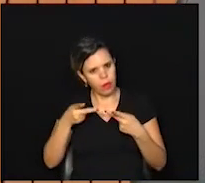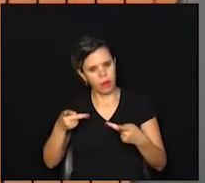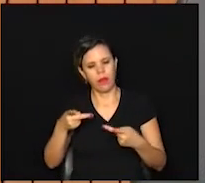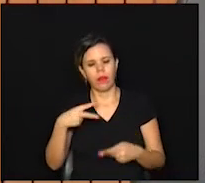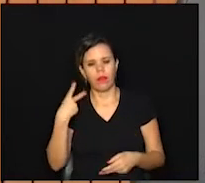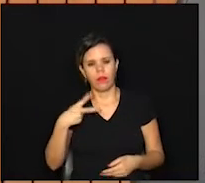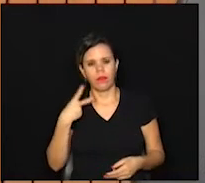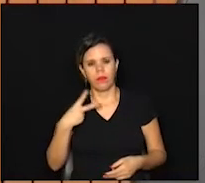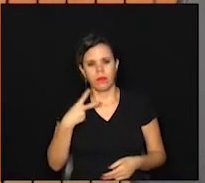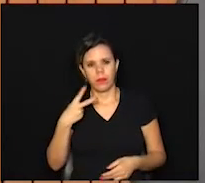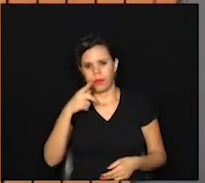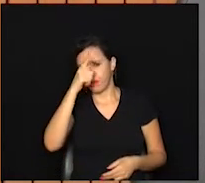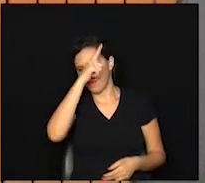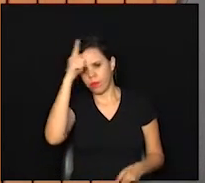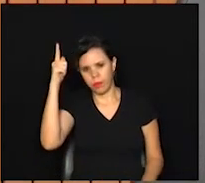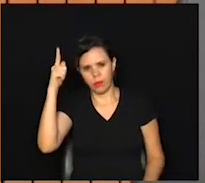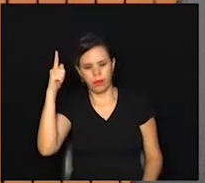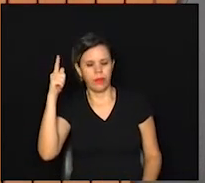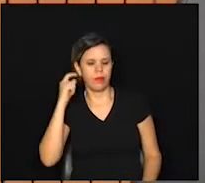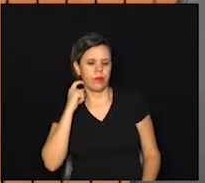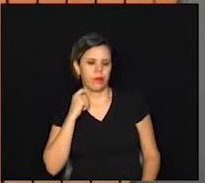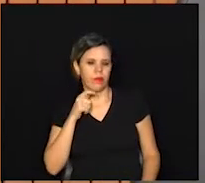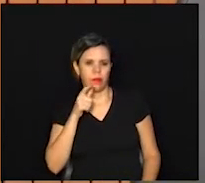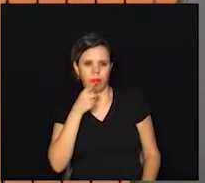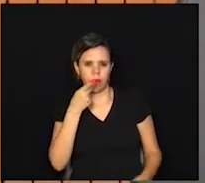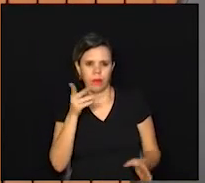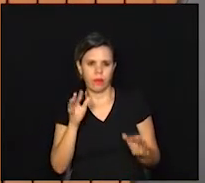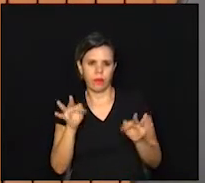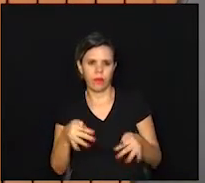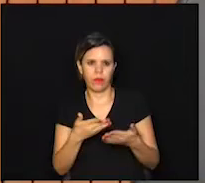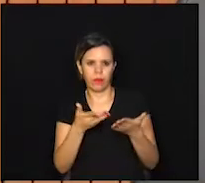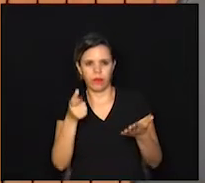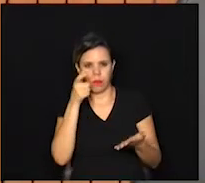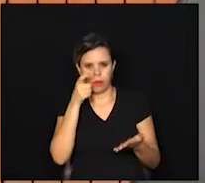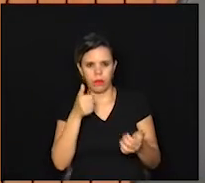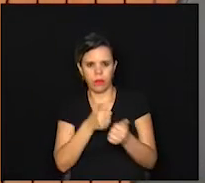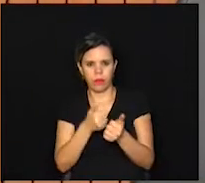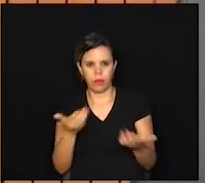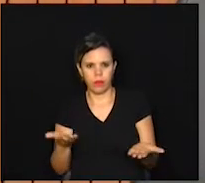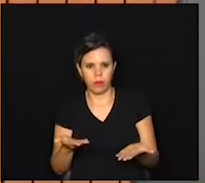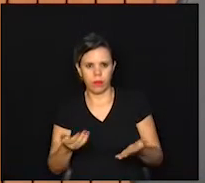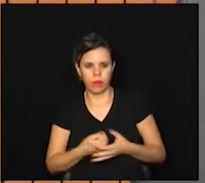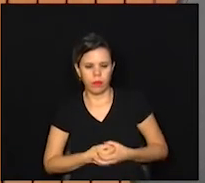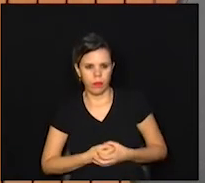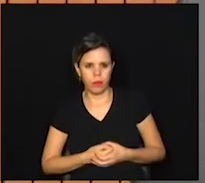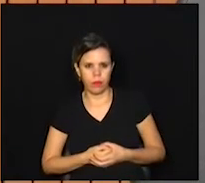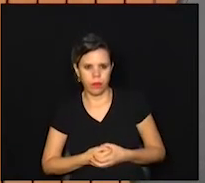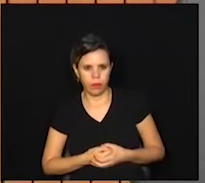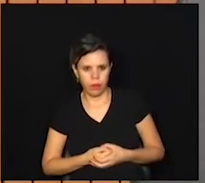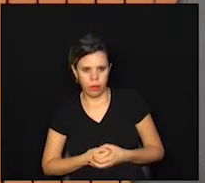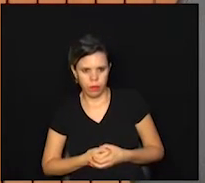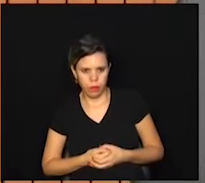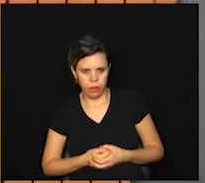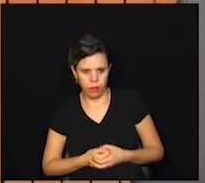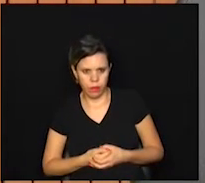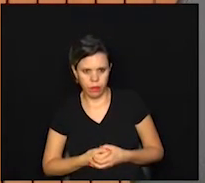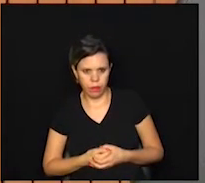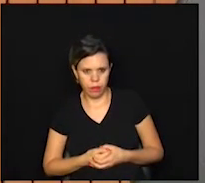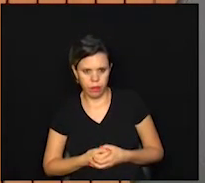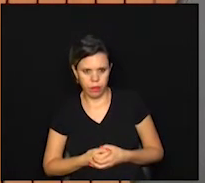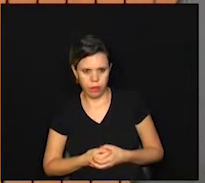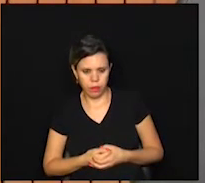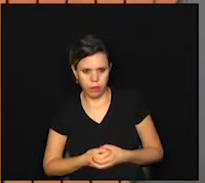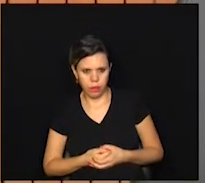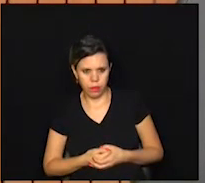agradecer o vereador Gustavo Petro, que conseguiu ficar até o final, você que ficou acompanhando a gente e assistiu até agora